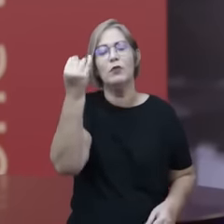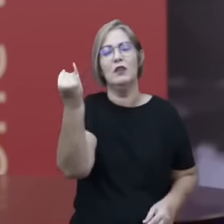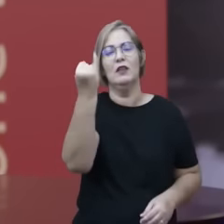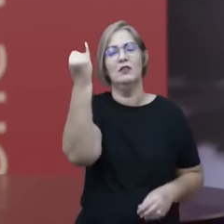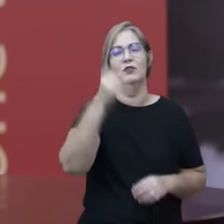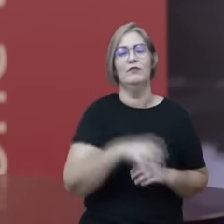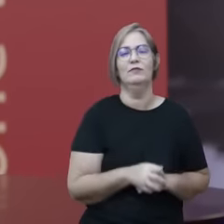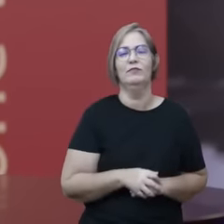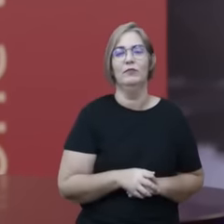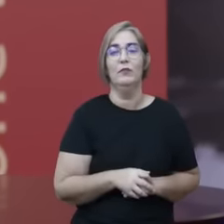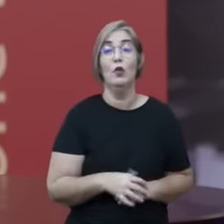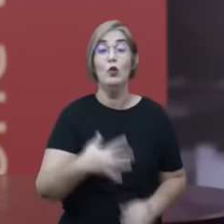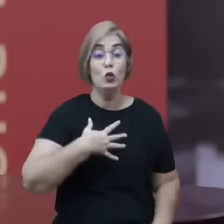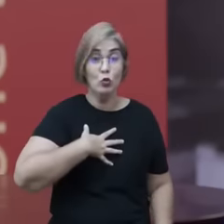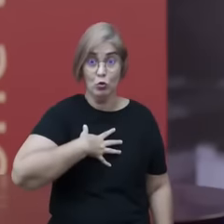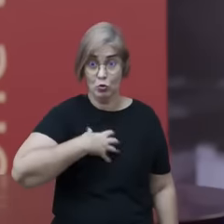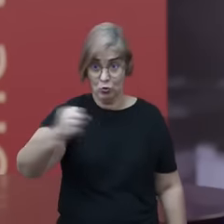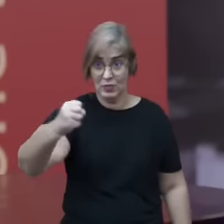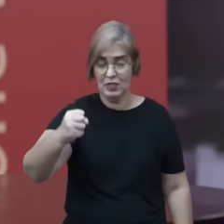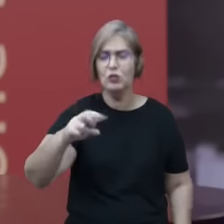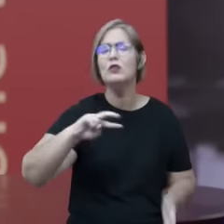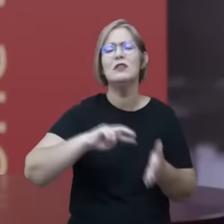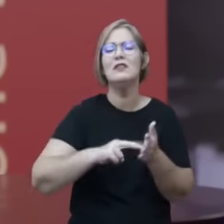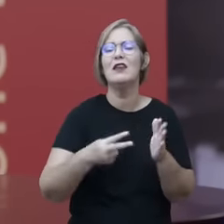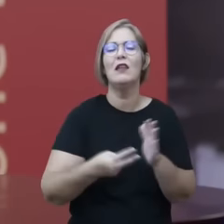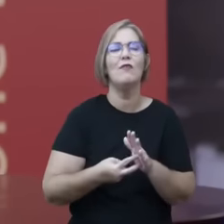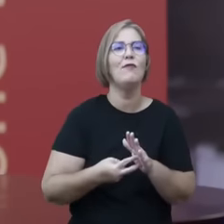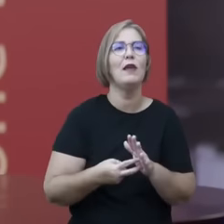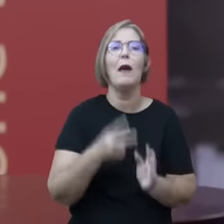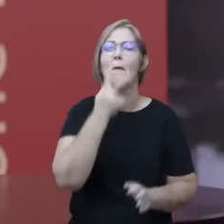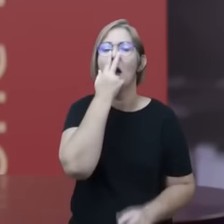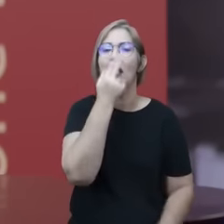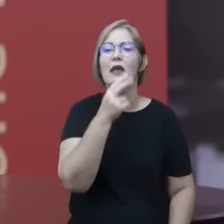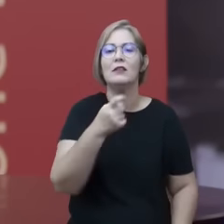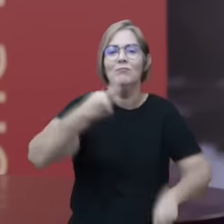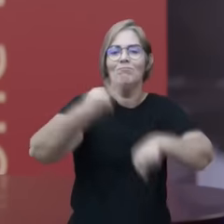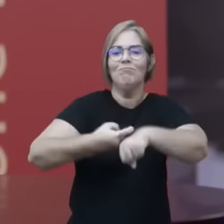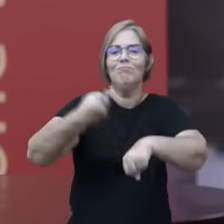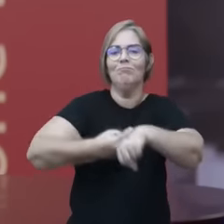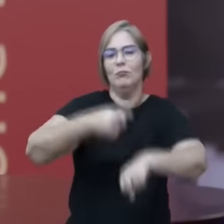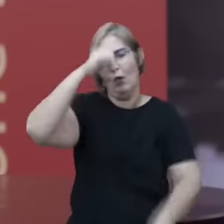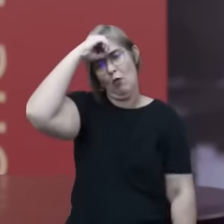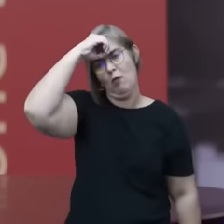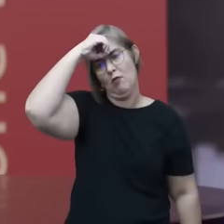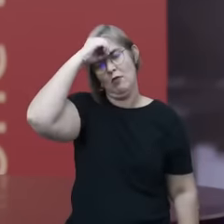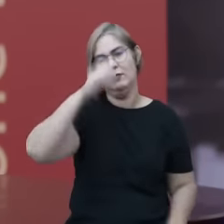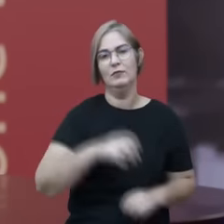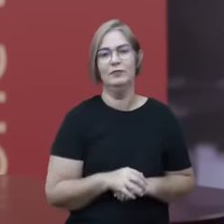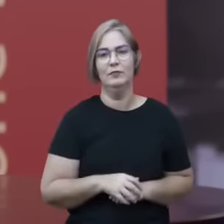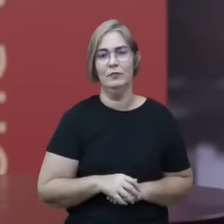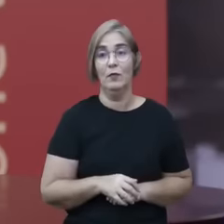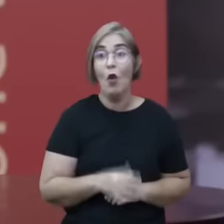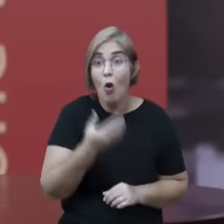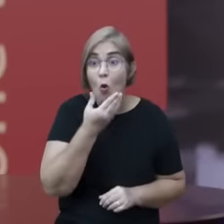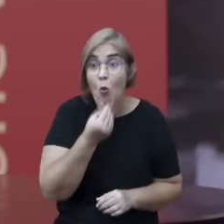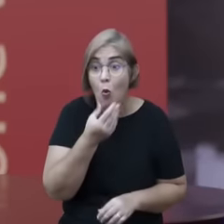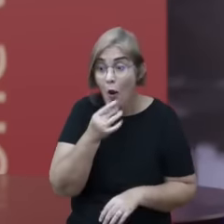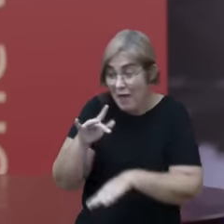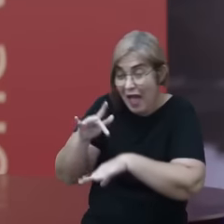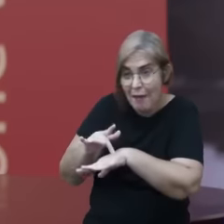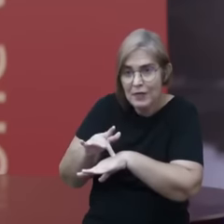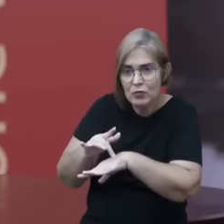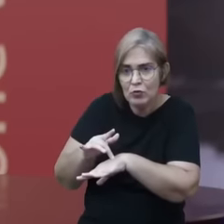suicídio é um desconhecimento, desconhecer. O homem absurdo não pode fazer outra coisa